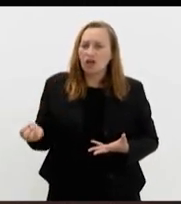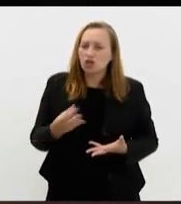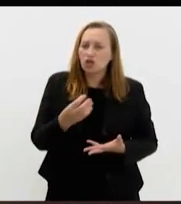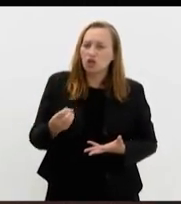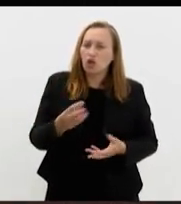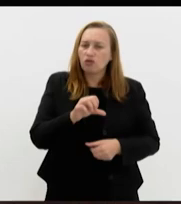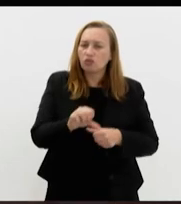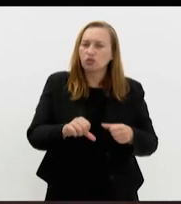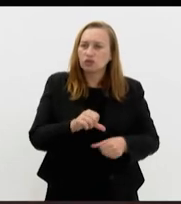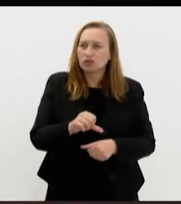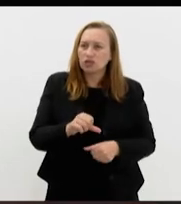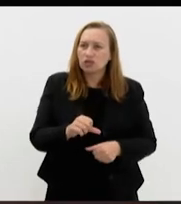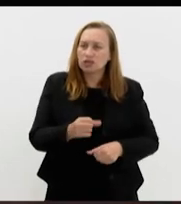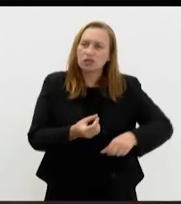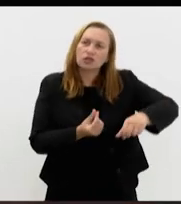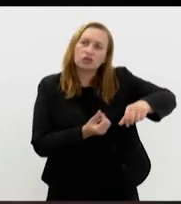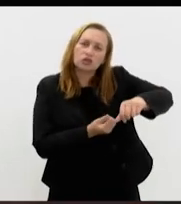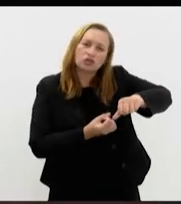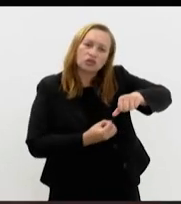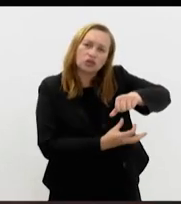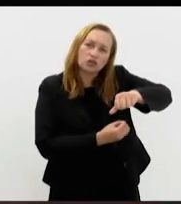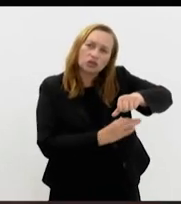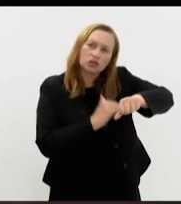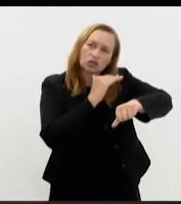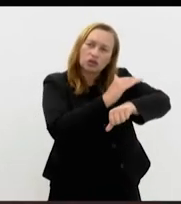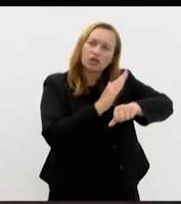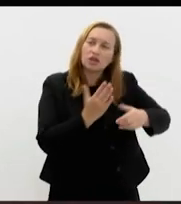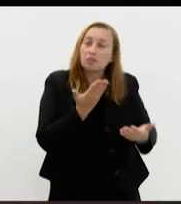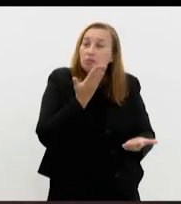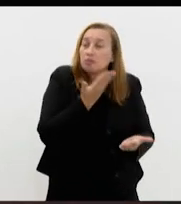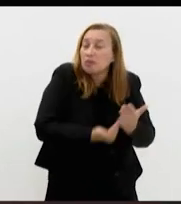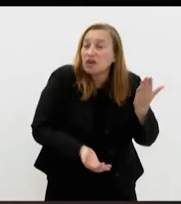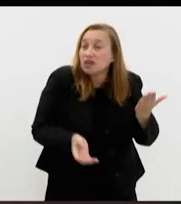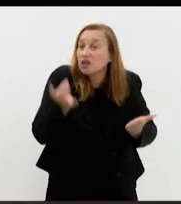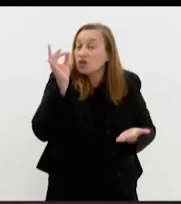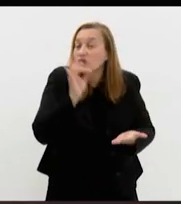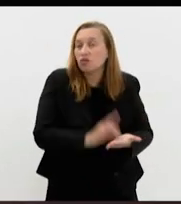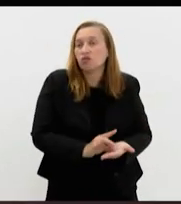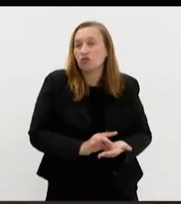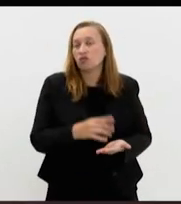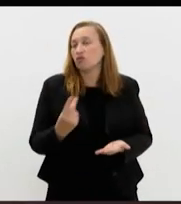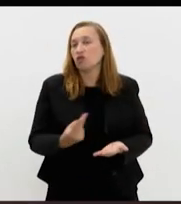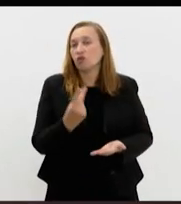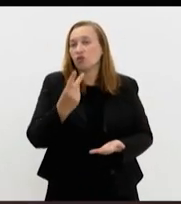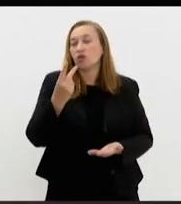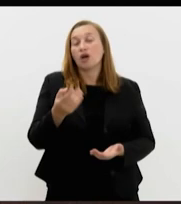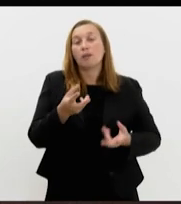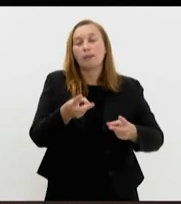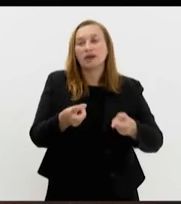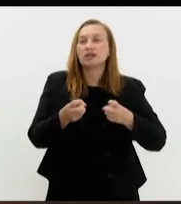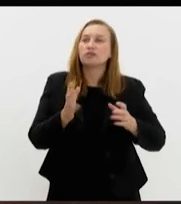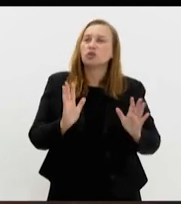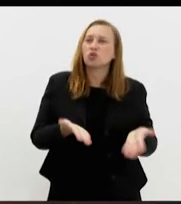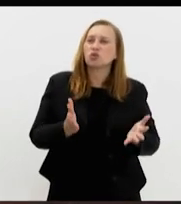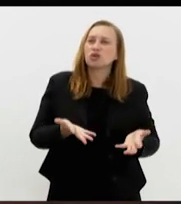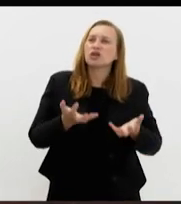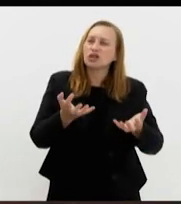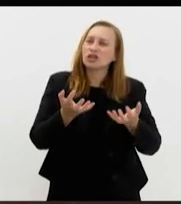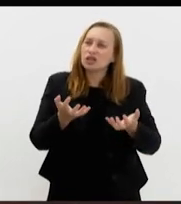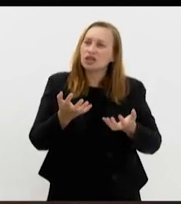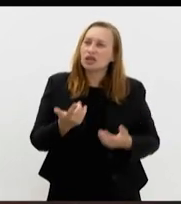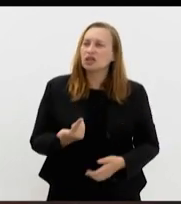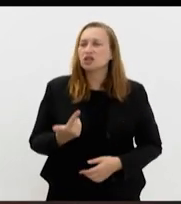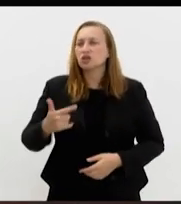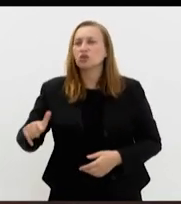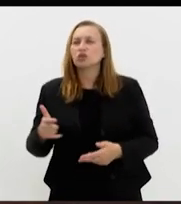que já perdeu a sua originalidade, a gente percebe hoje que eles querem, entre